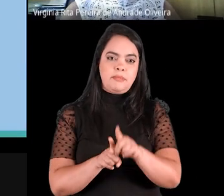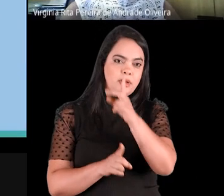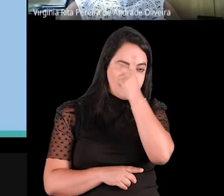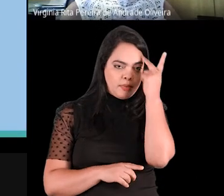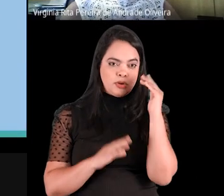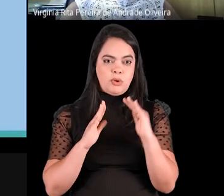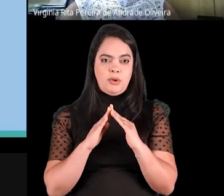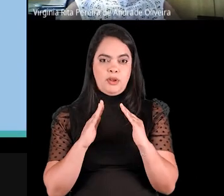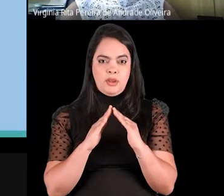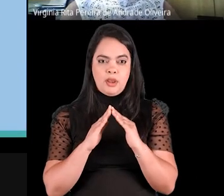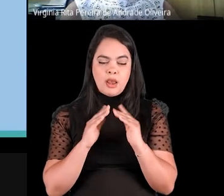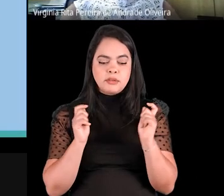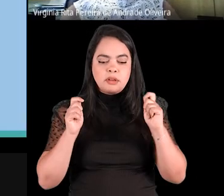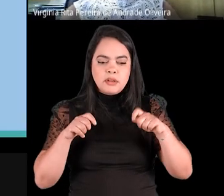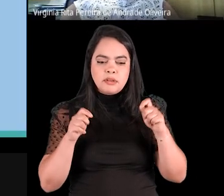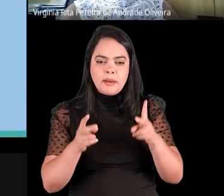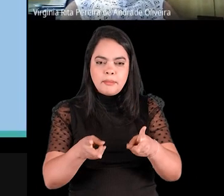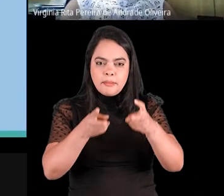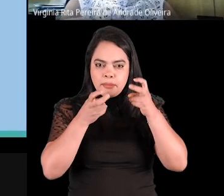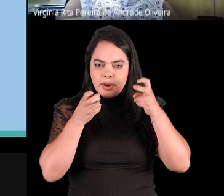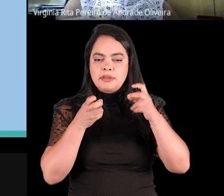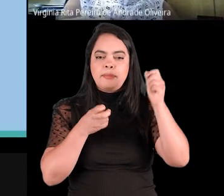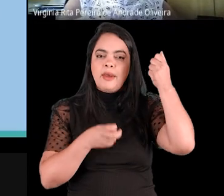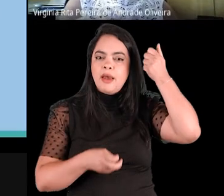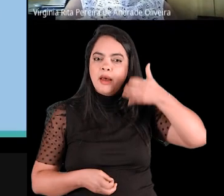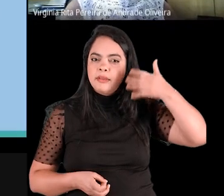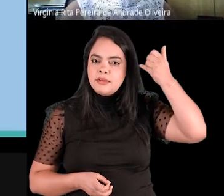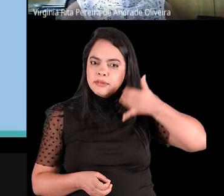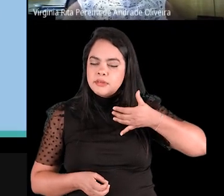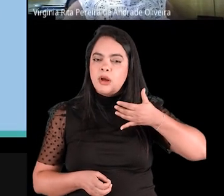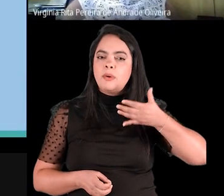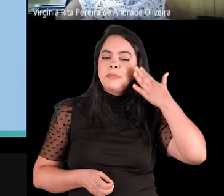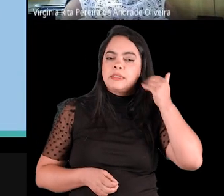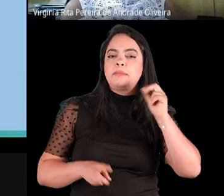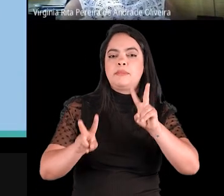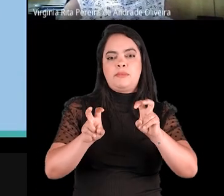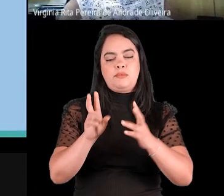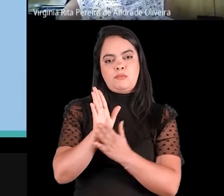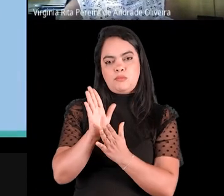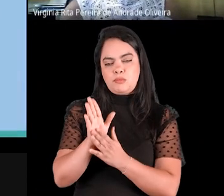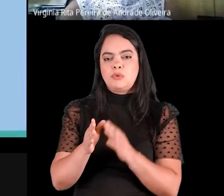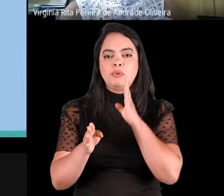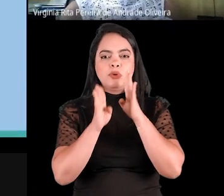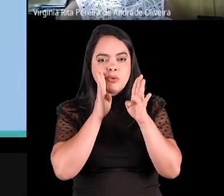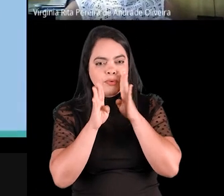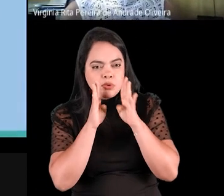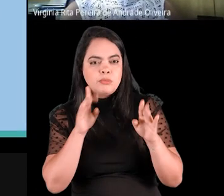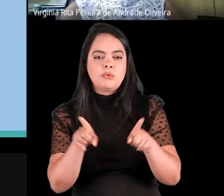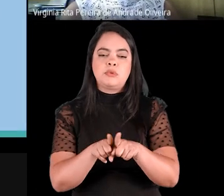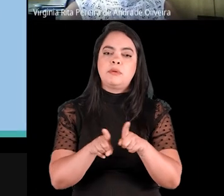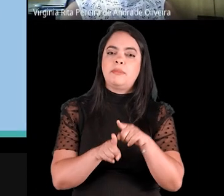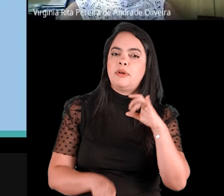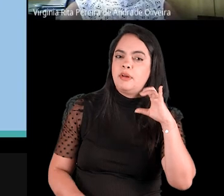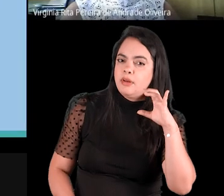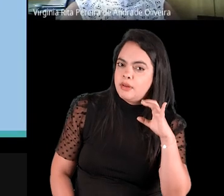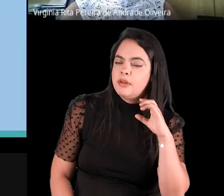se beneficiar da descrição para explicar o assunto proposto. O Facebook, não só o Facebook, né, o Instagram também,